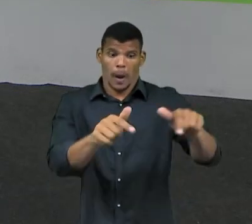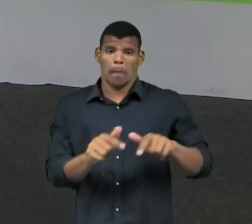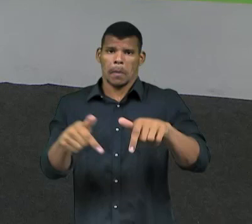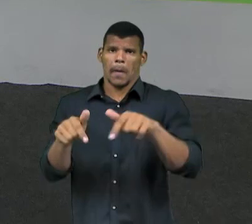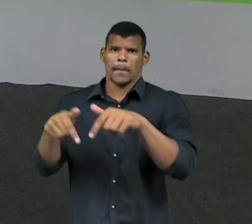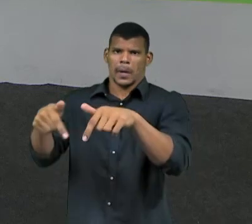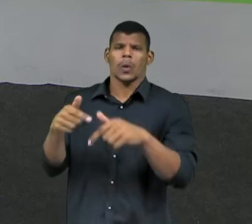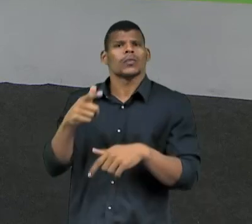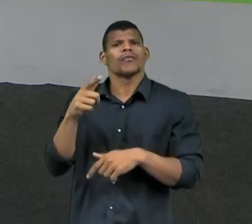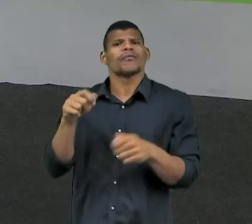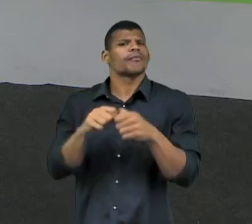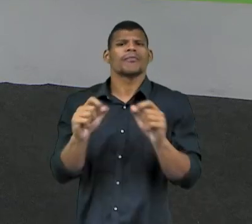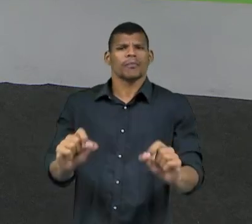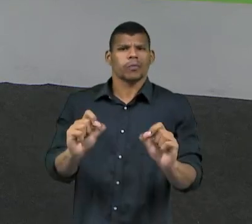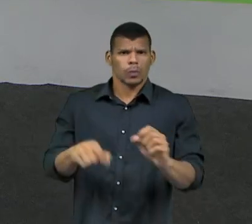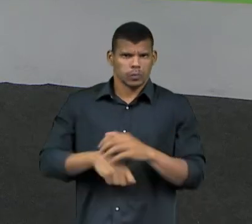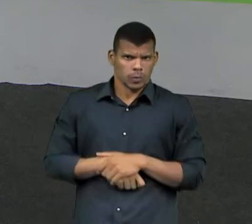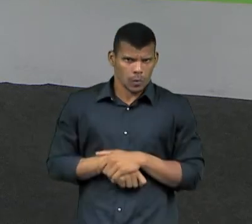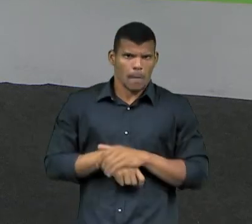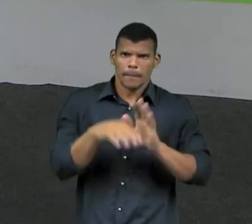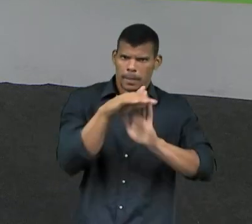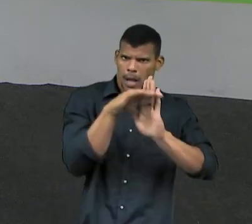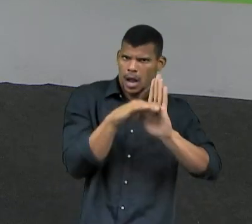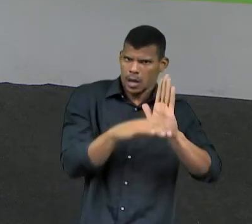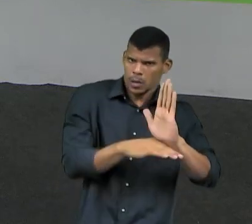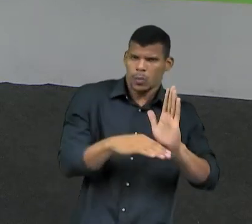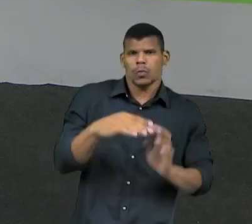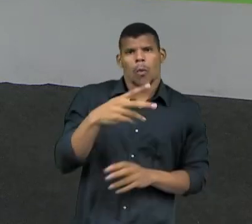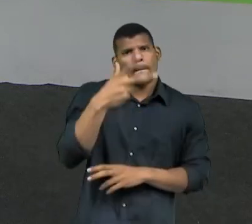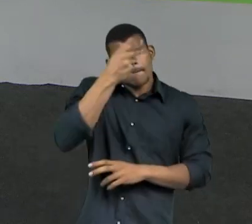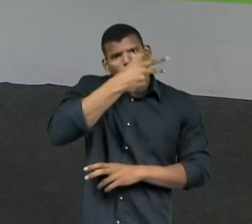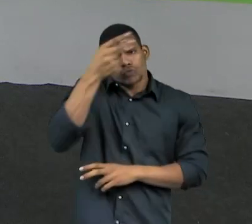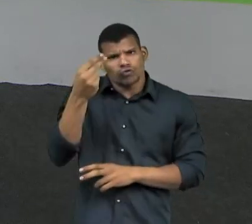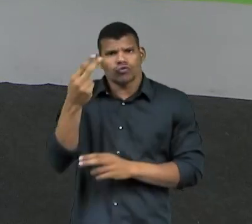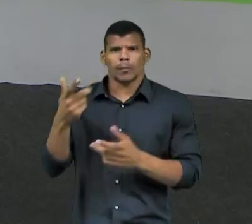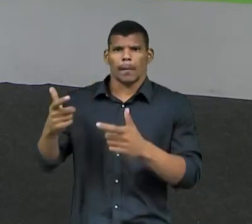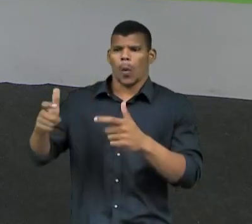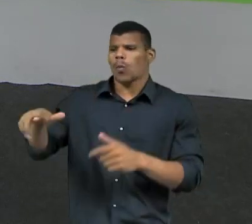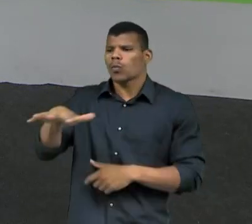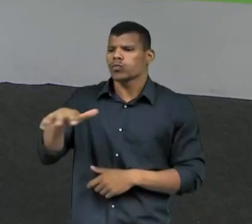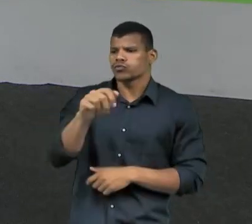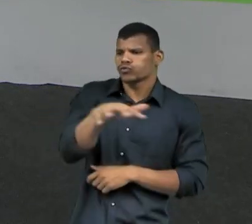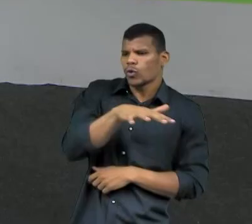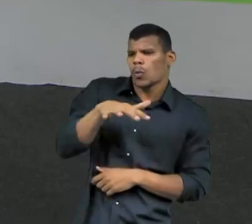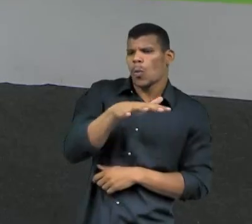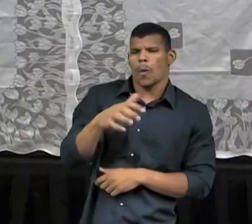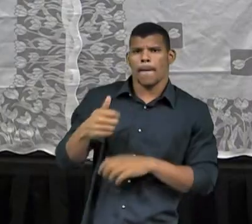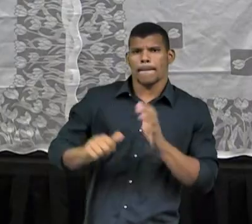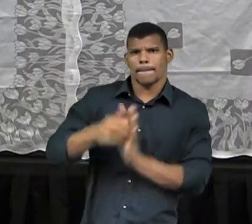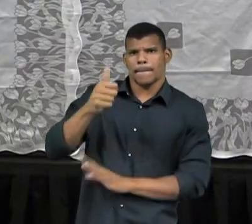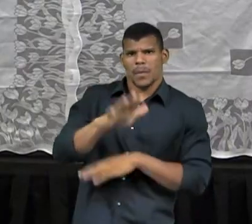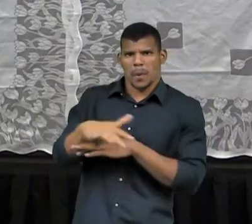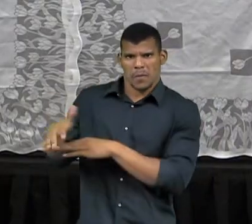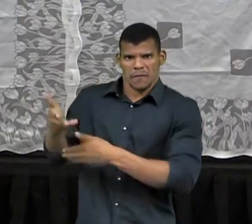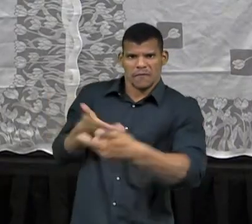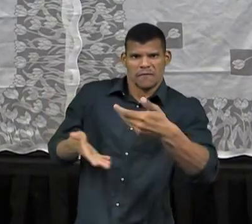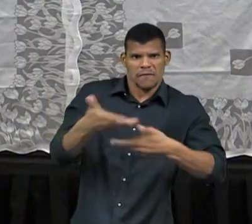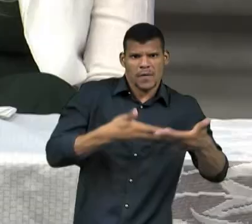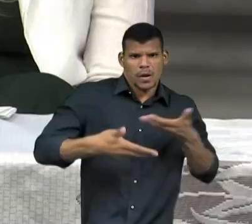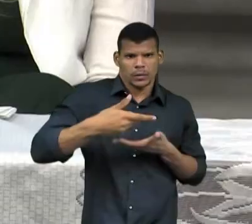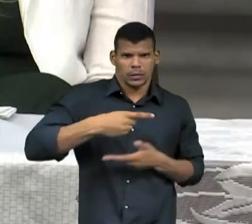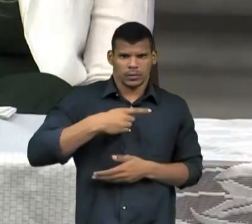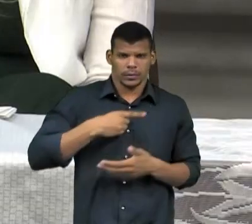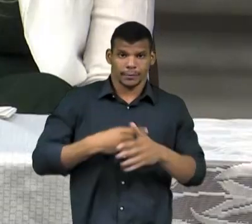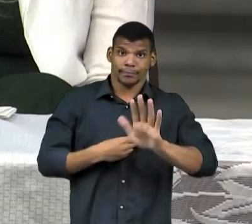e instituído os planos municipais intersetoriais da primeira infância. O 5º Encontro Estadual